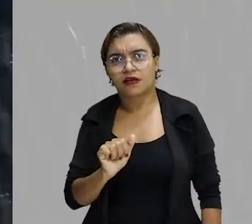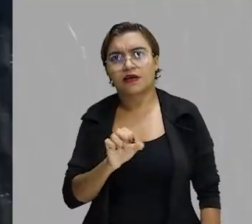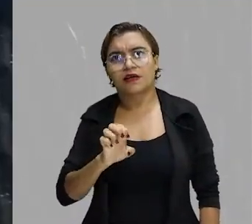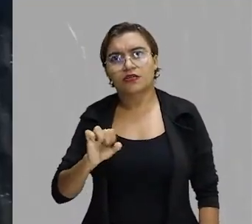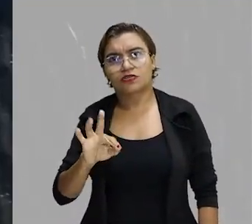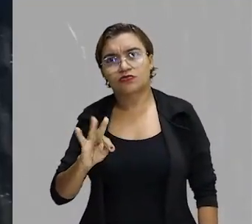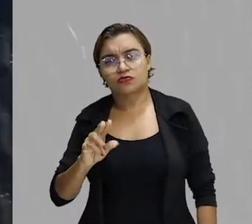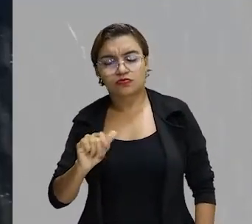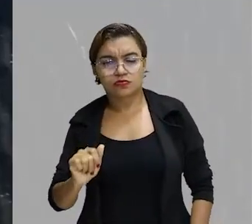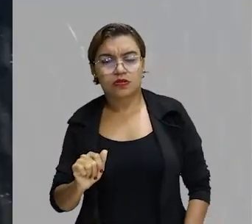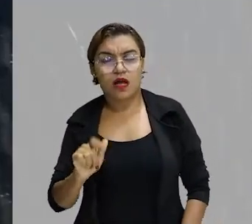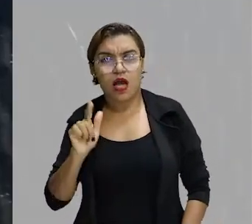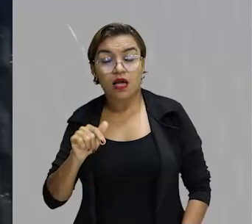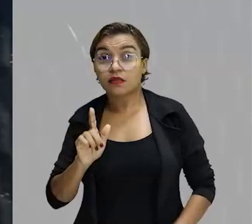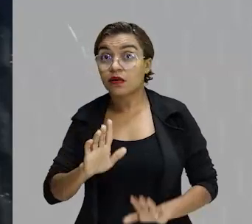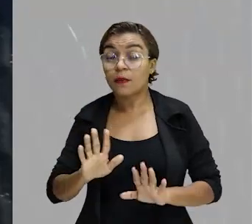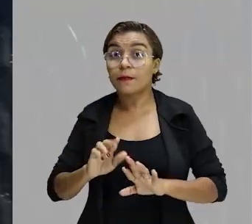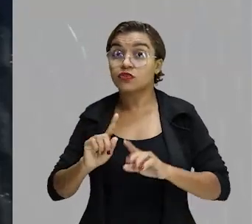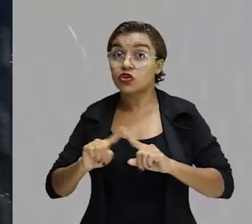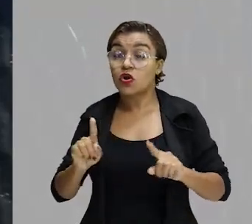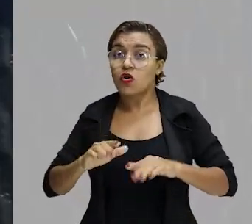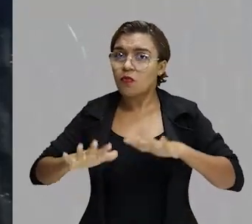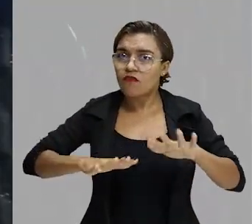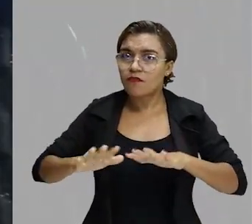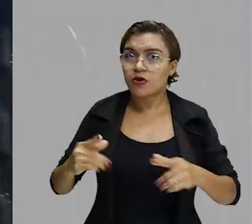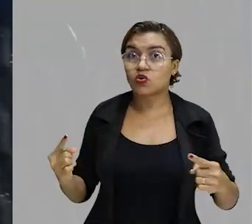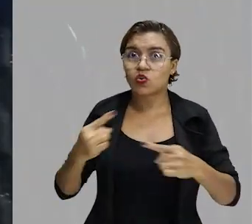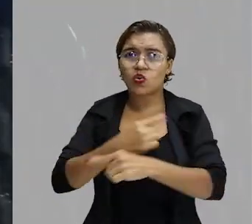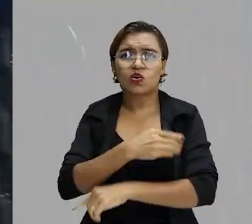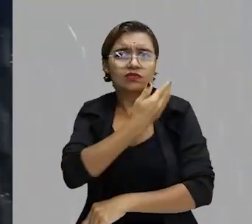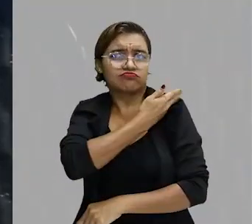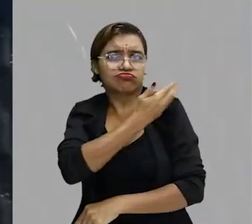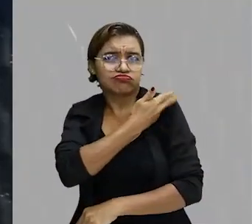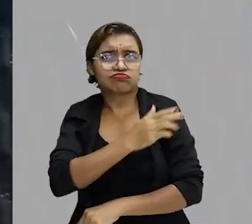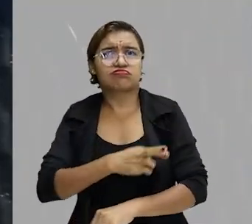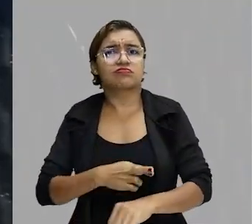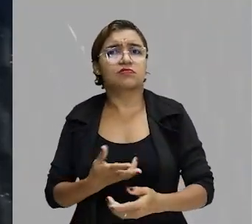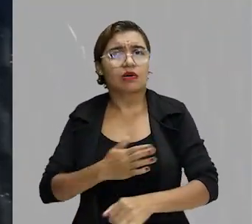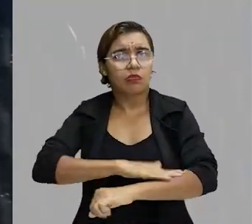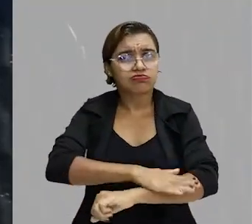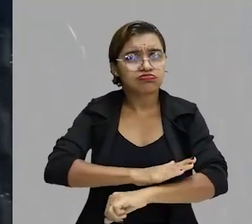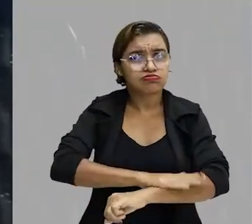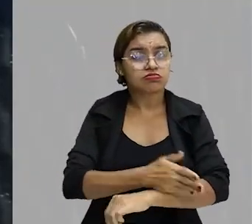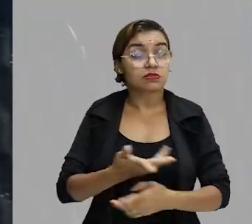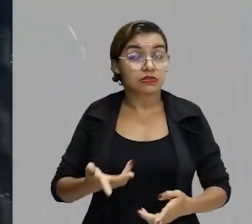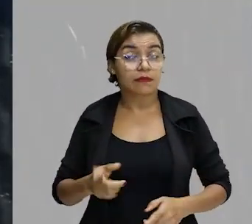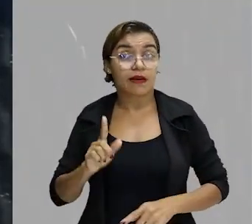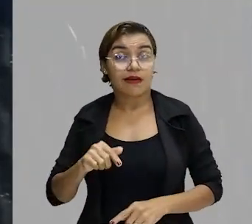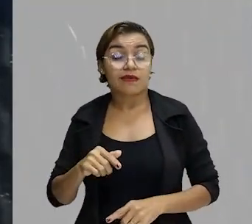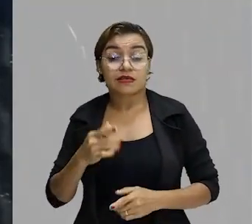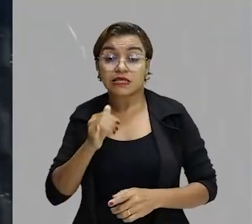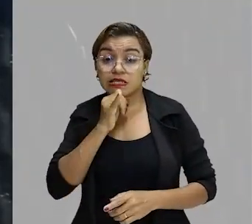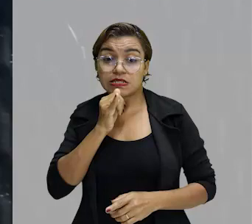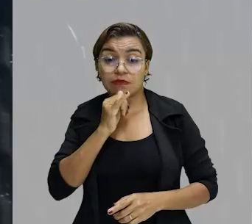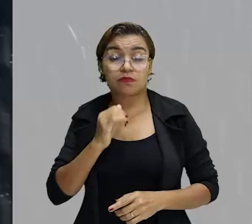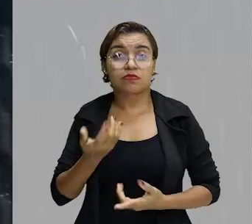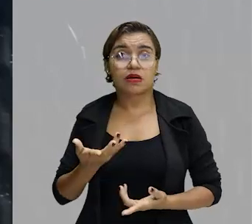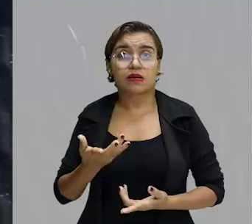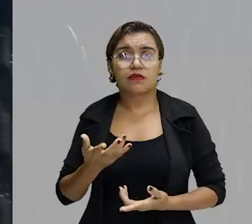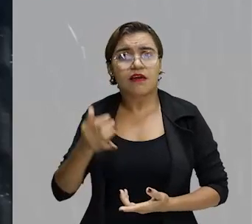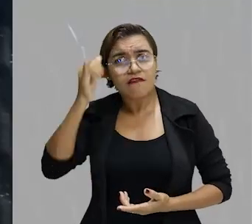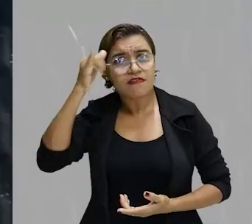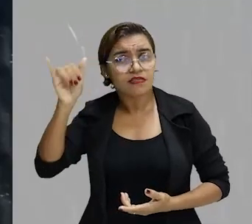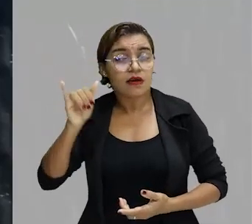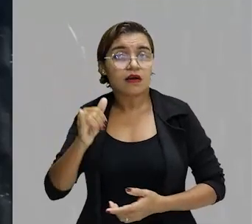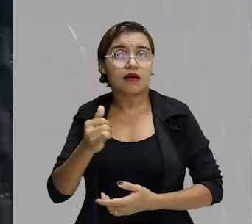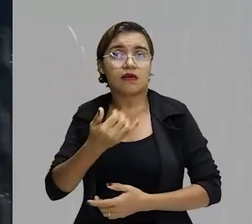é um movimento contra o preconceito, contra o racismo, contra uma coisa muito pontual que existe na sociedade e no sistema geral. Então